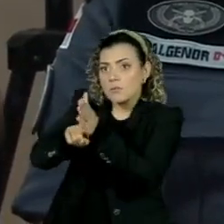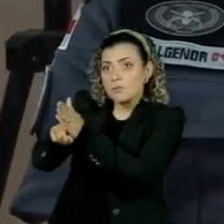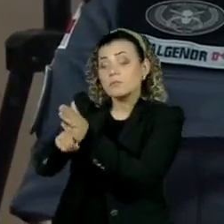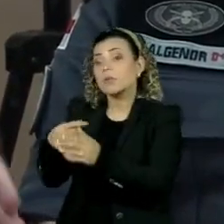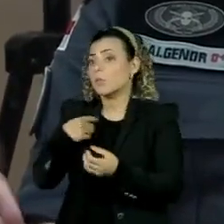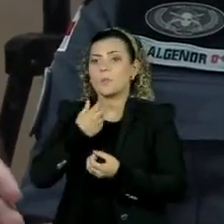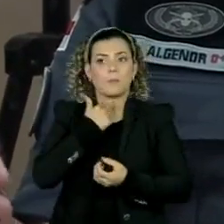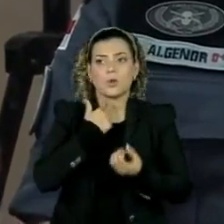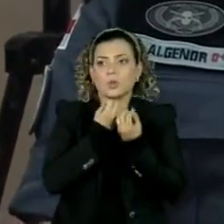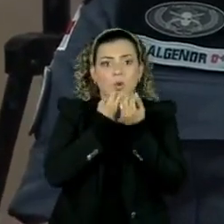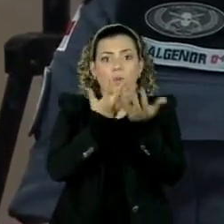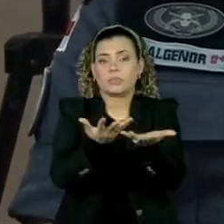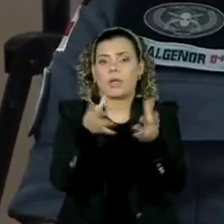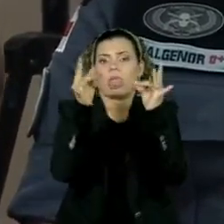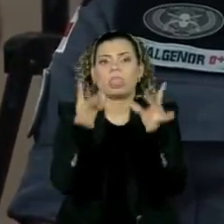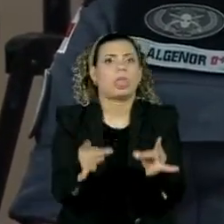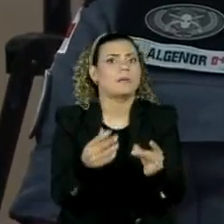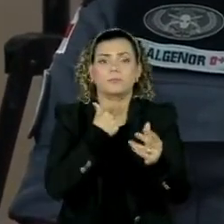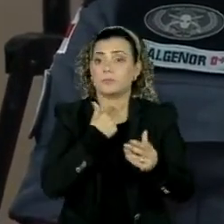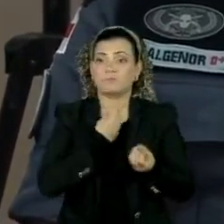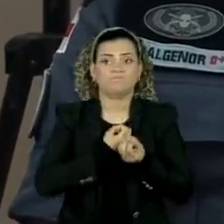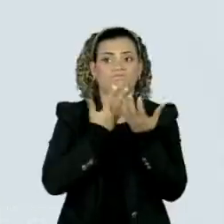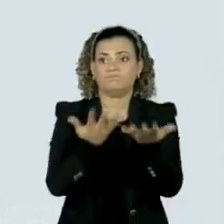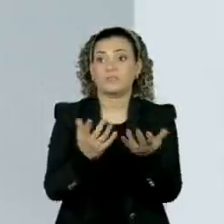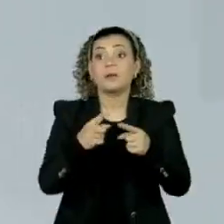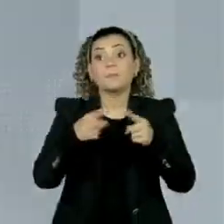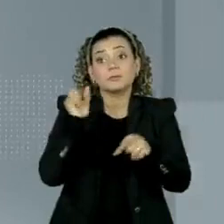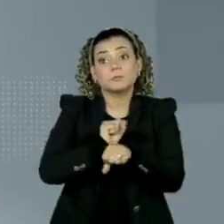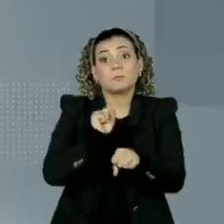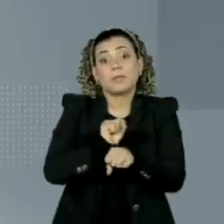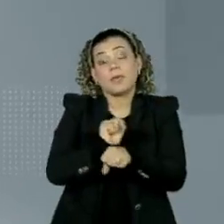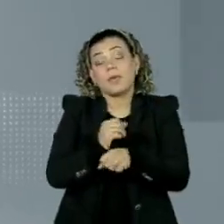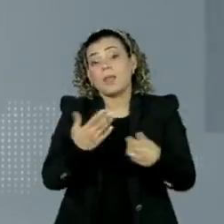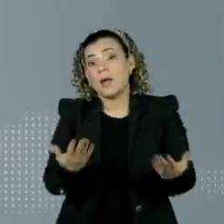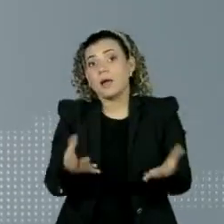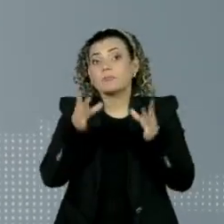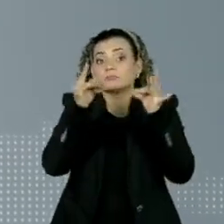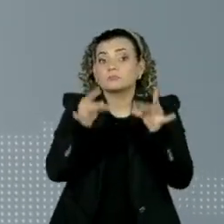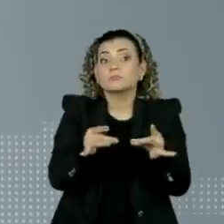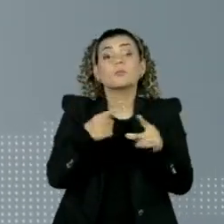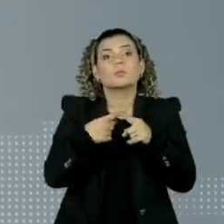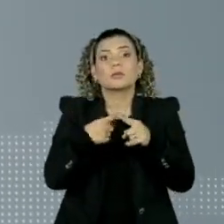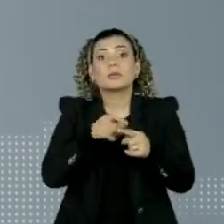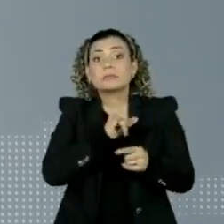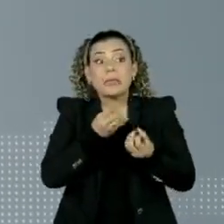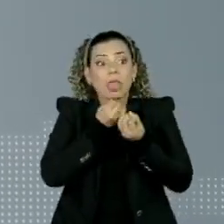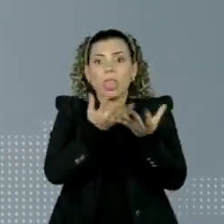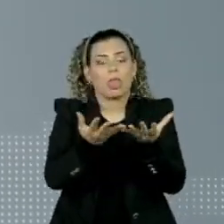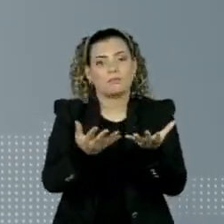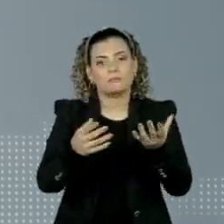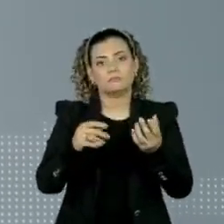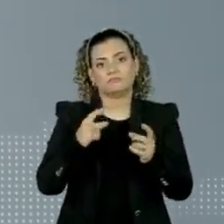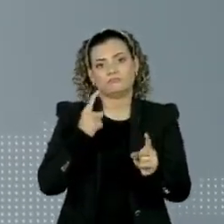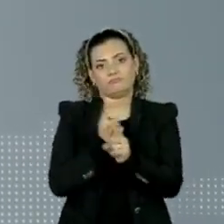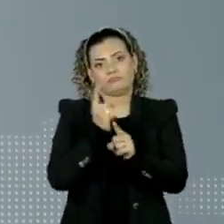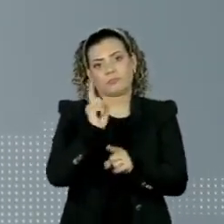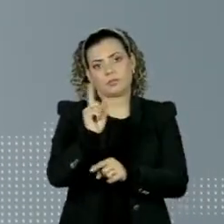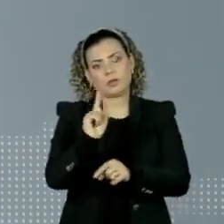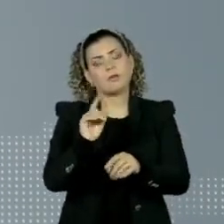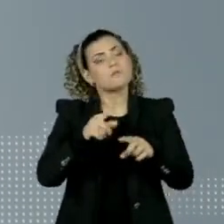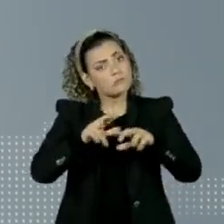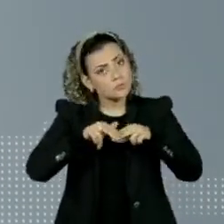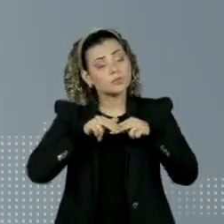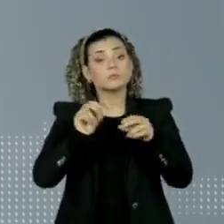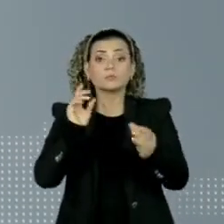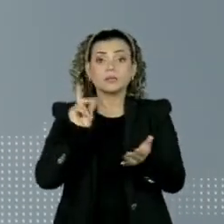certo né o que nós da integridade da pessoa tá ligada ou não Tá então não podemos passar mais já temos material